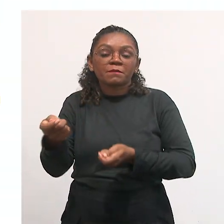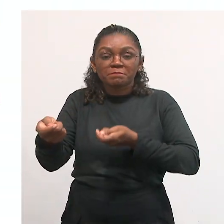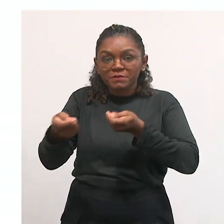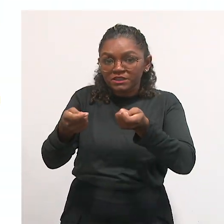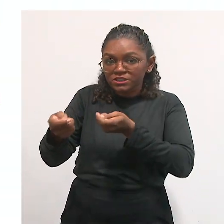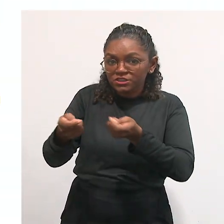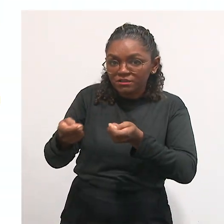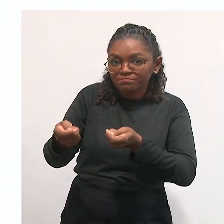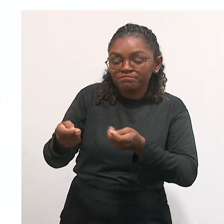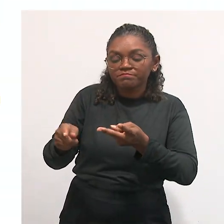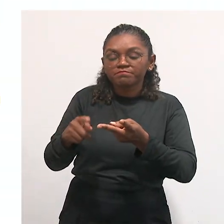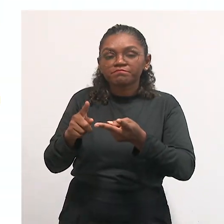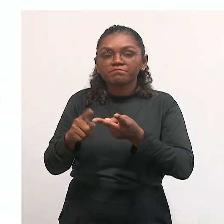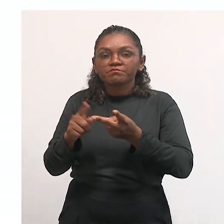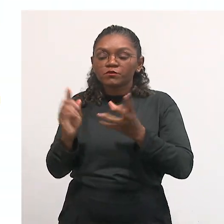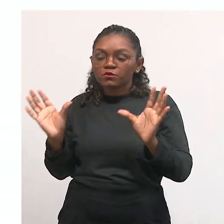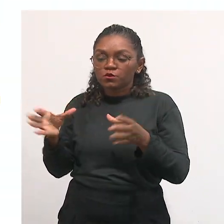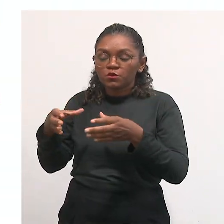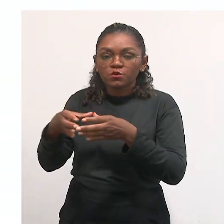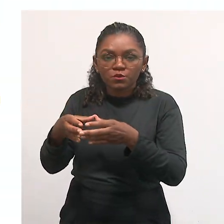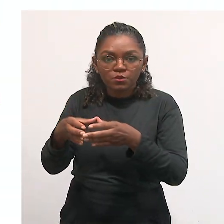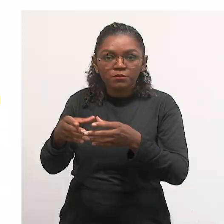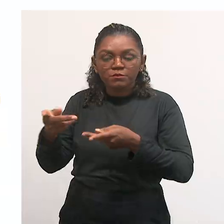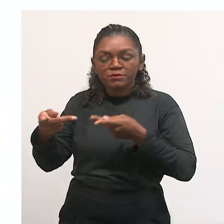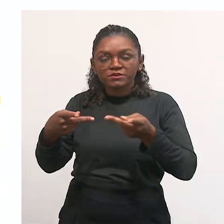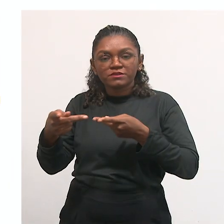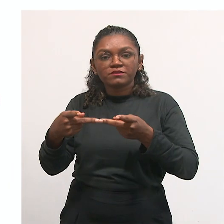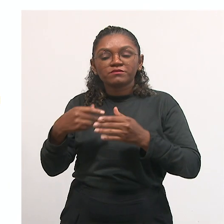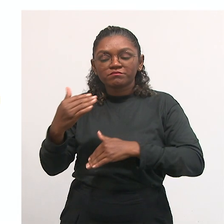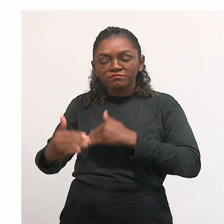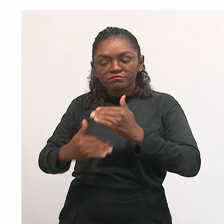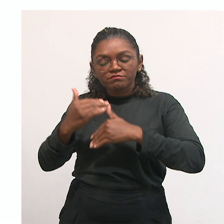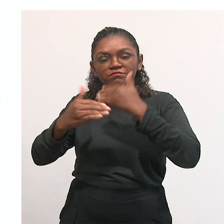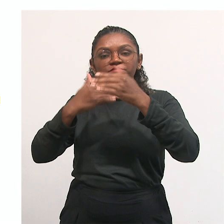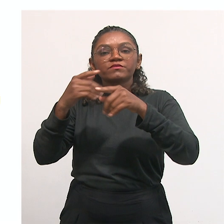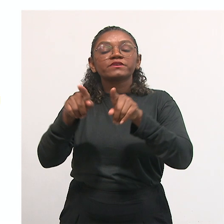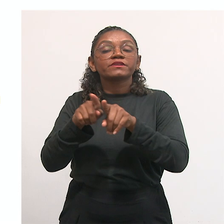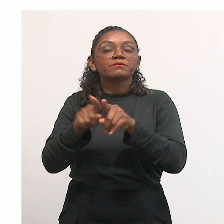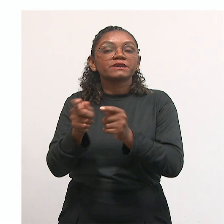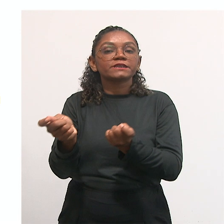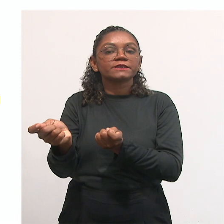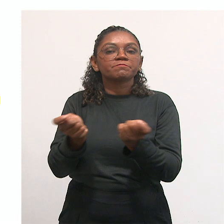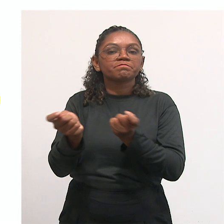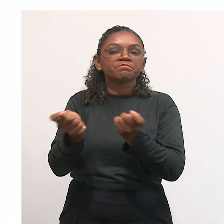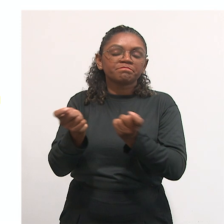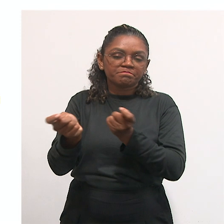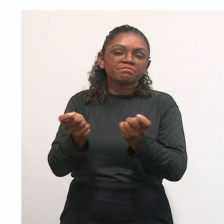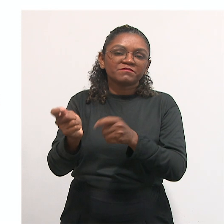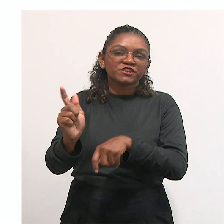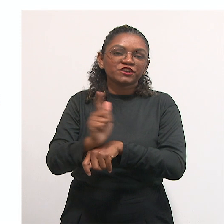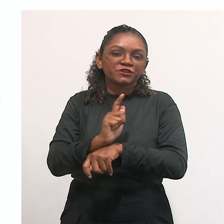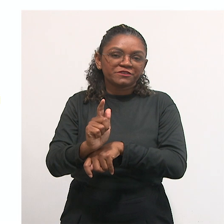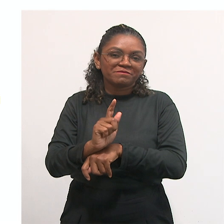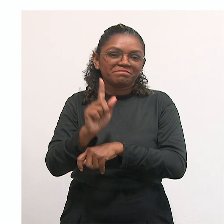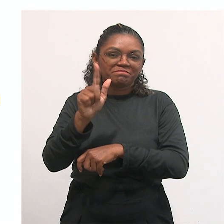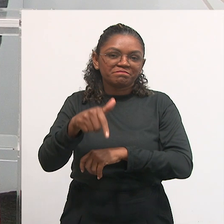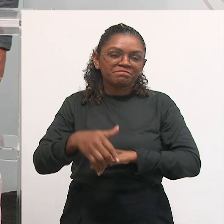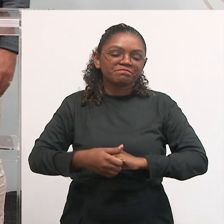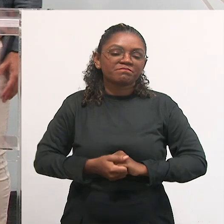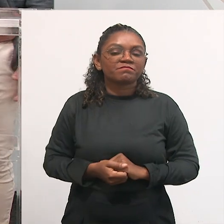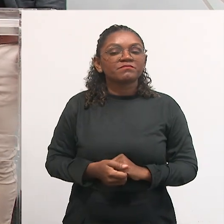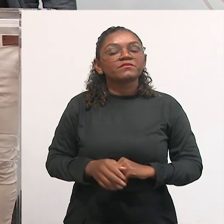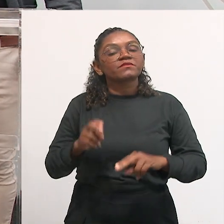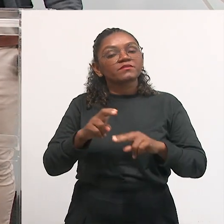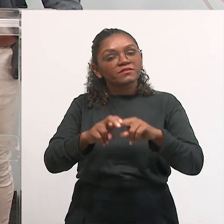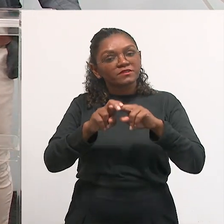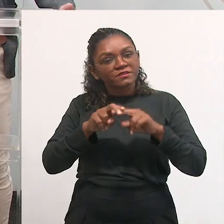o time de projetos, desenvolver o time de projetos e gerenciar esse time de projetos. Então é uma área